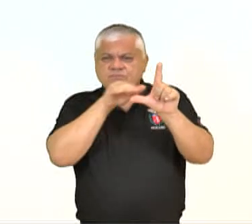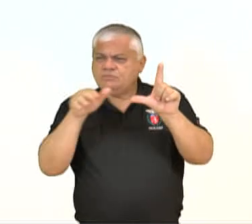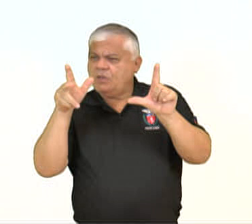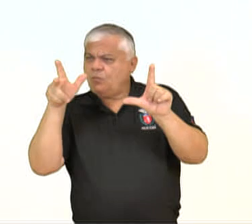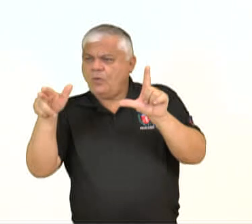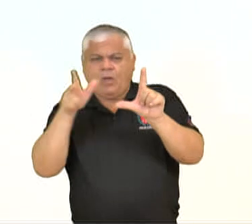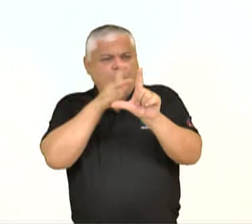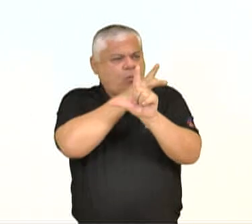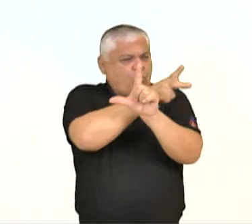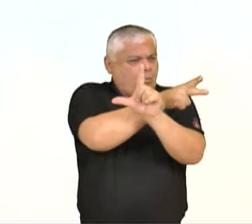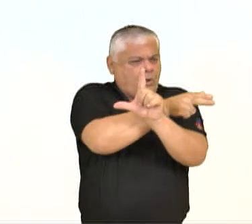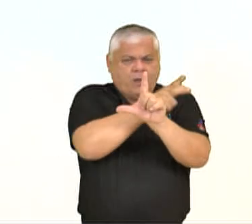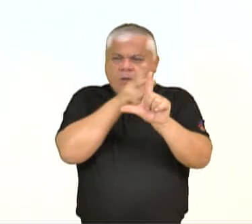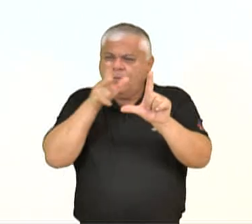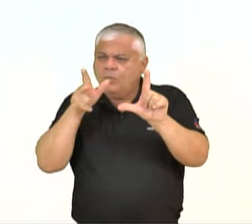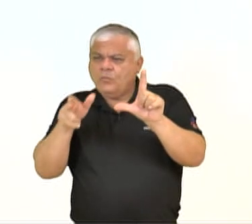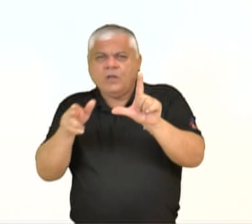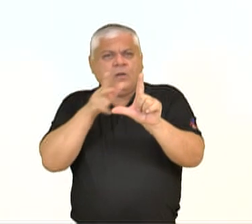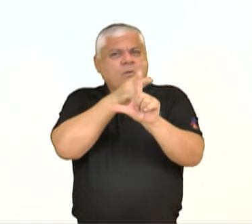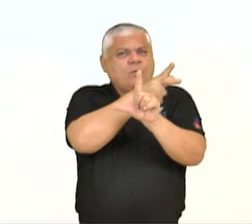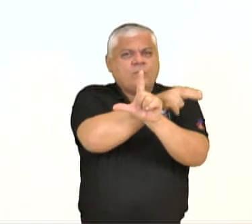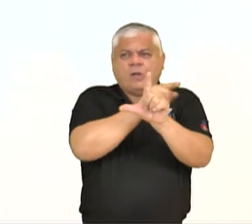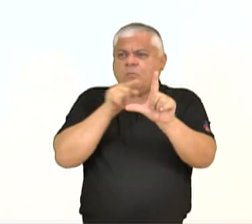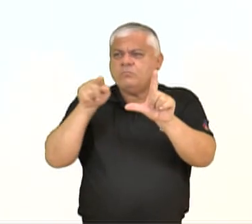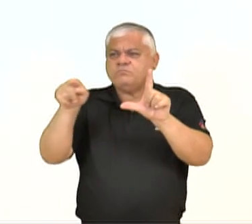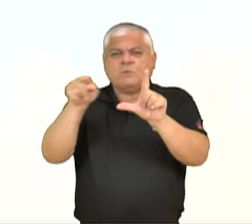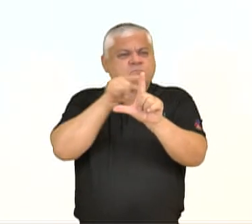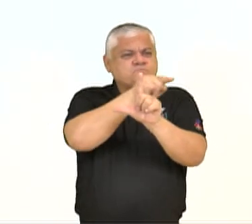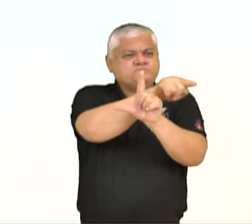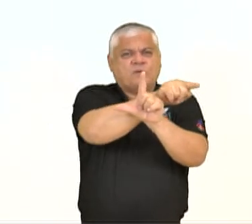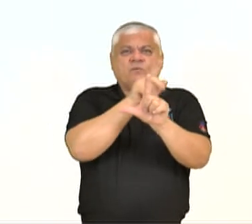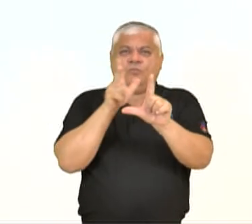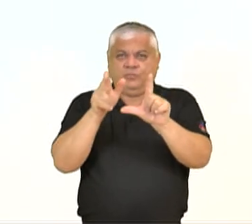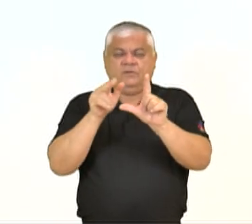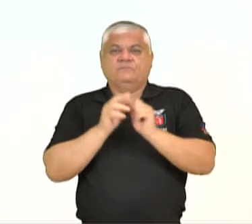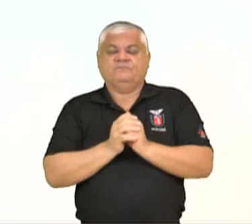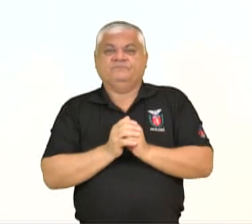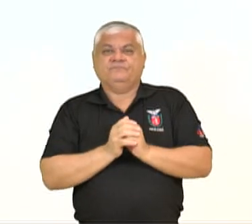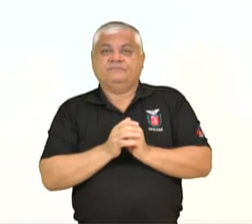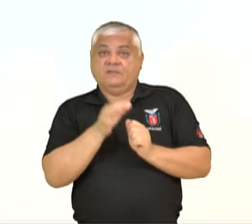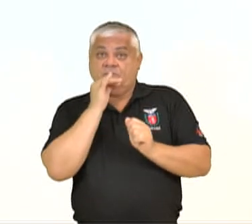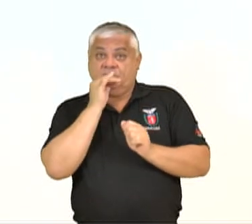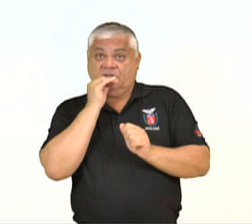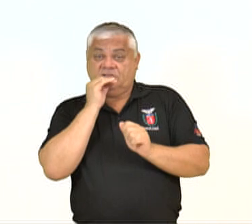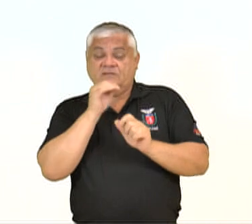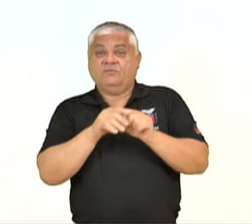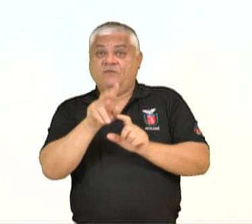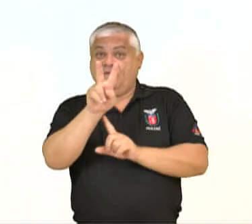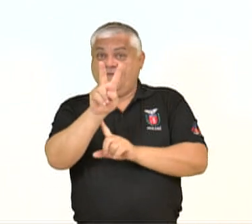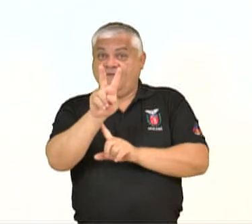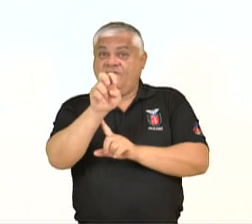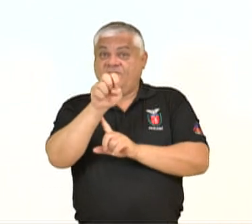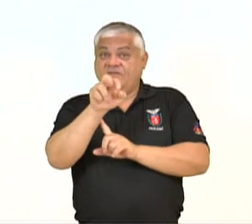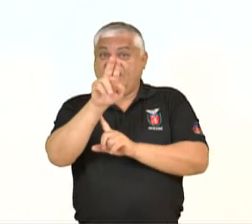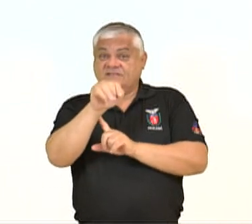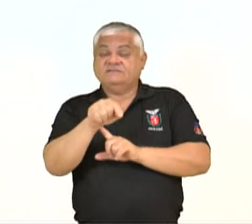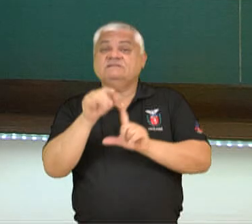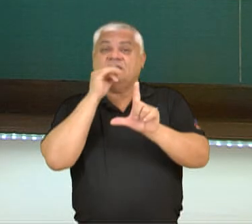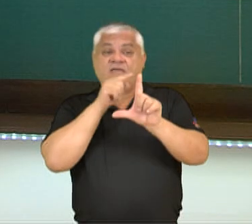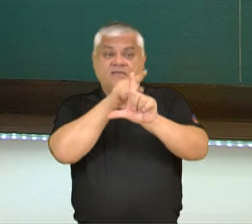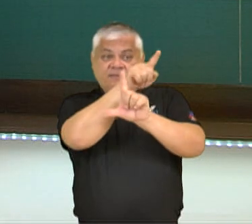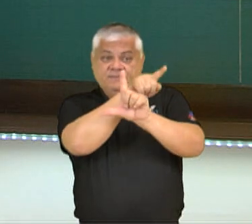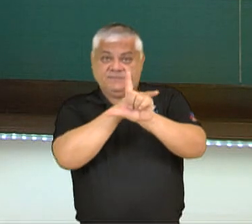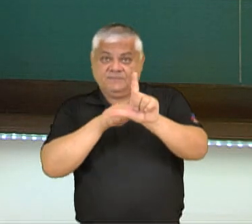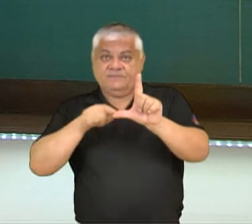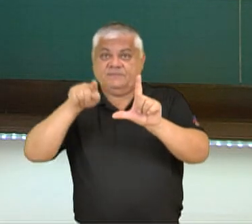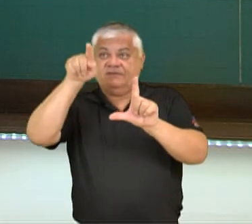tenha do outro, os pontos simétricos. Então, nesse caso, o vértice de uma parábola é representado pelo ponto de interseção do